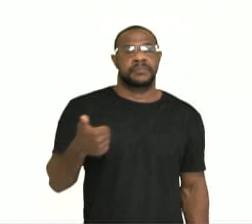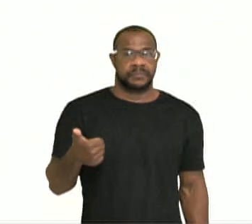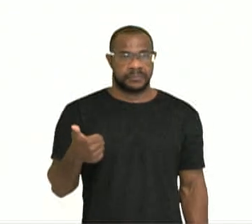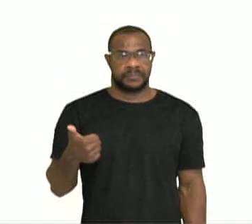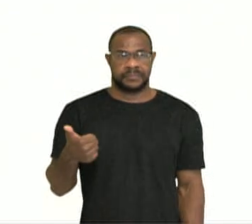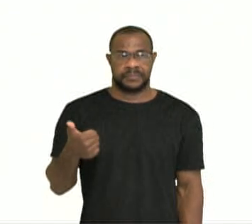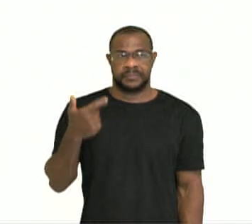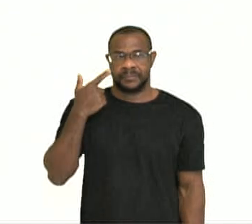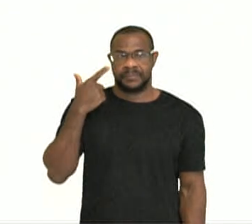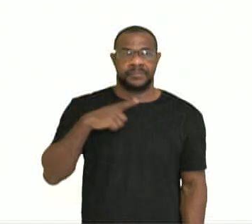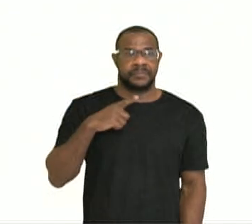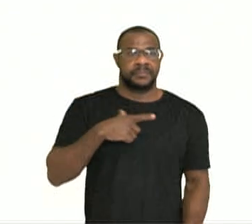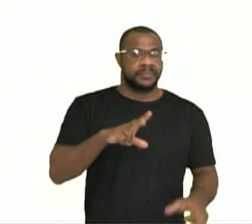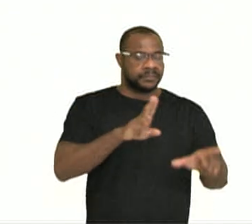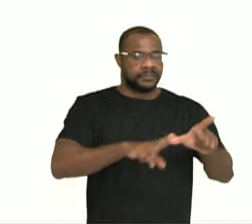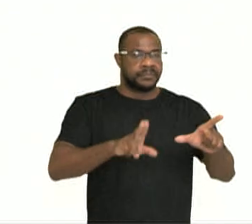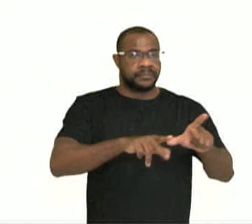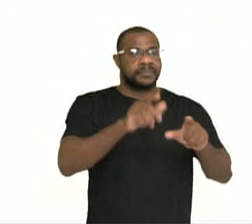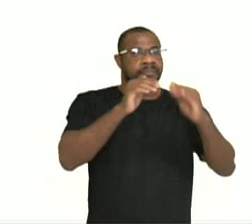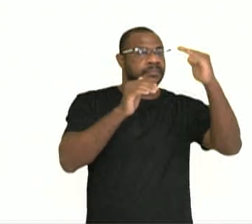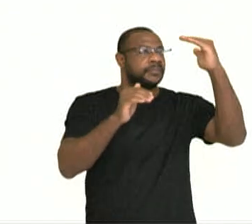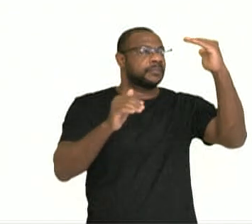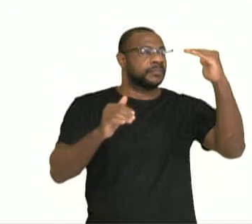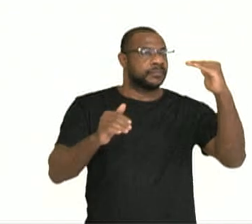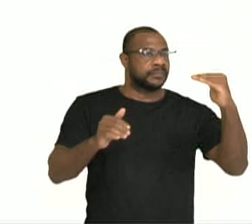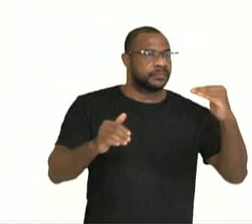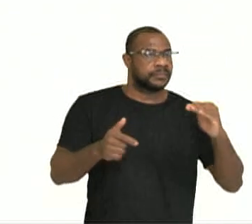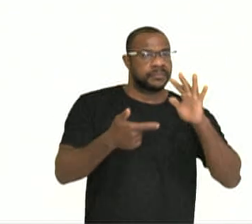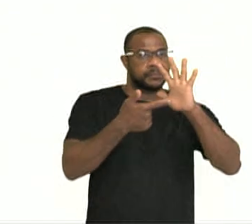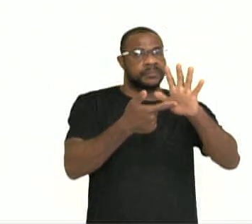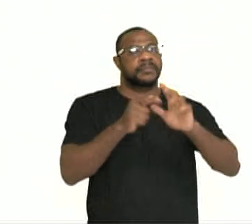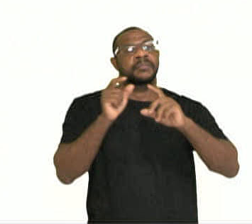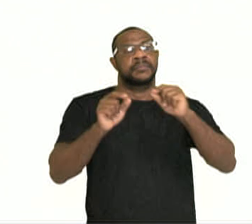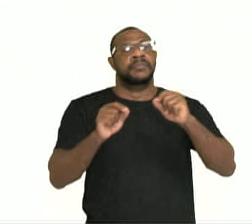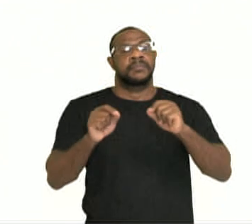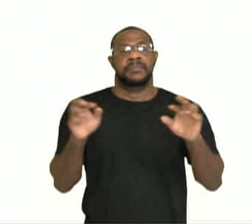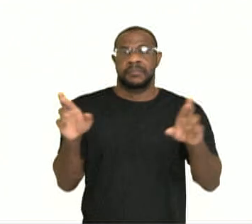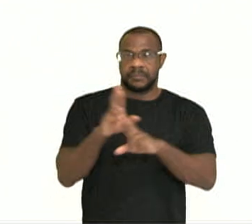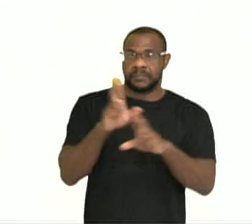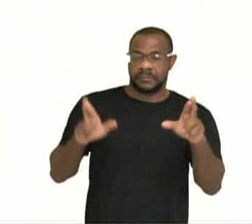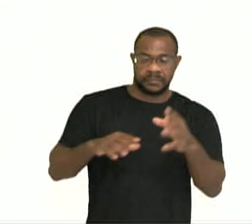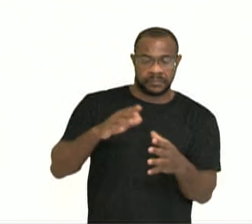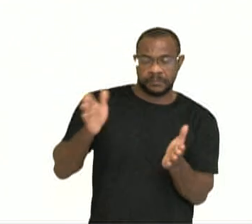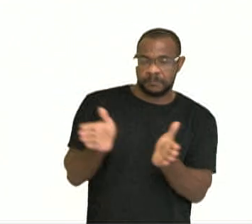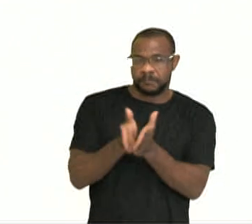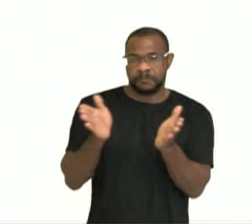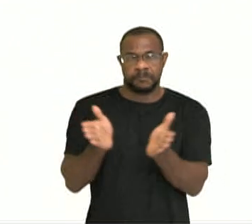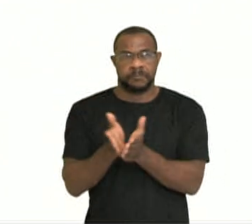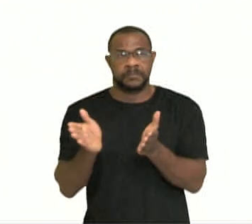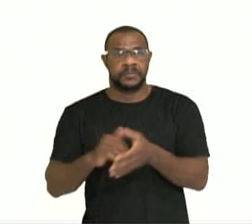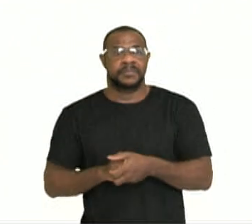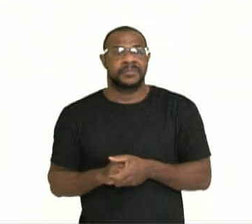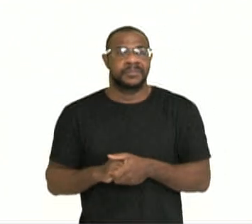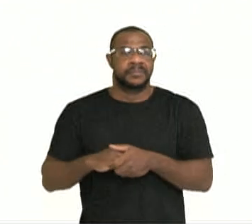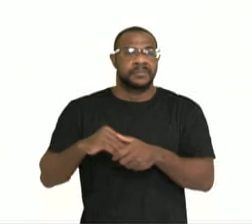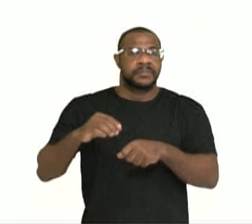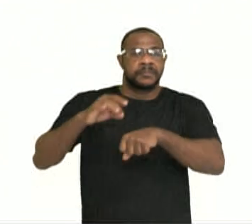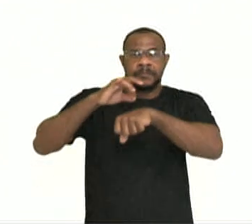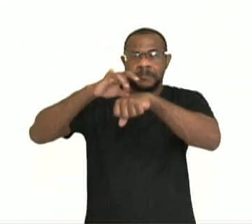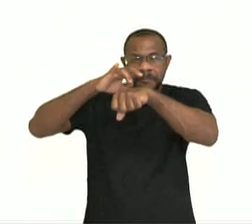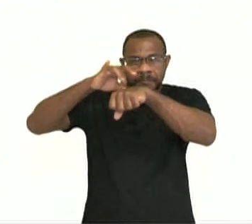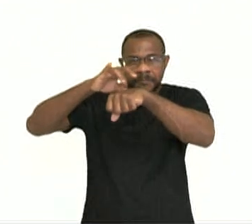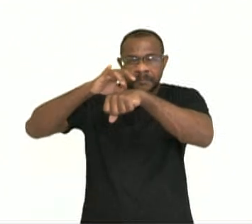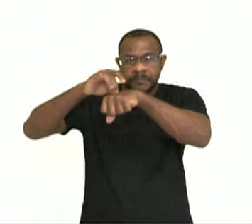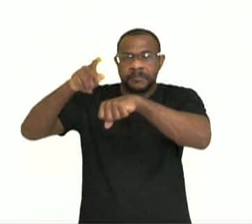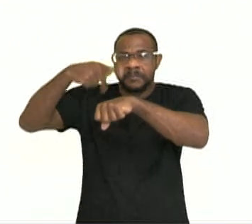nós temos uma legenda ali, né, que vai mostrar para nós a relação da pobreza. Os que estão em tons mais escuros ali